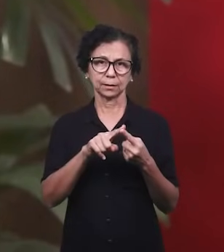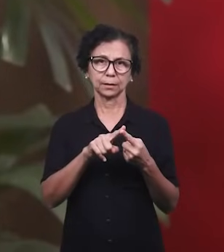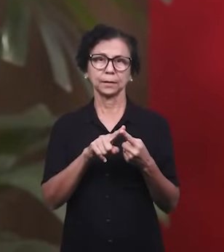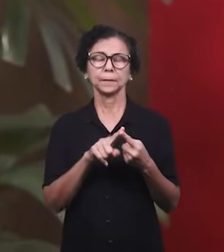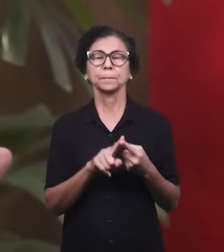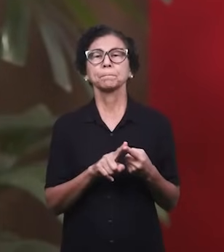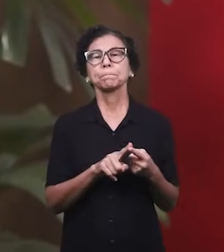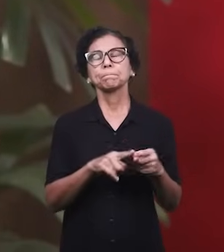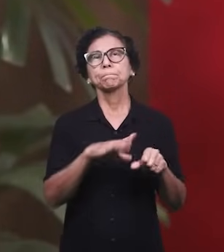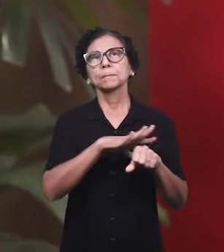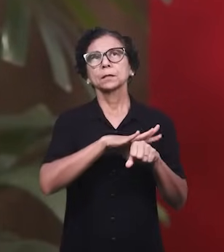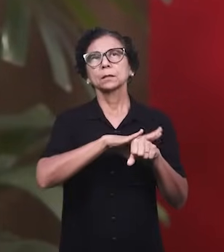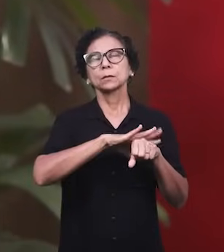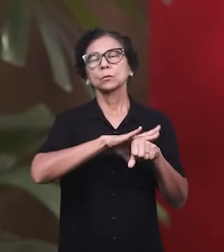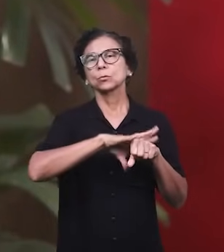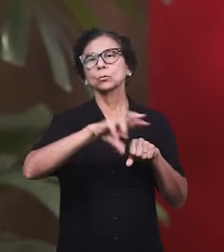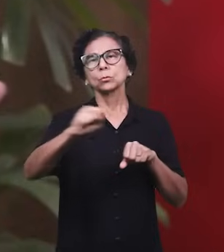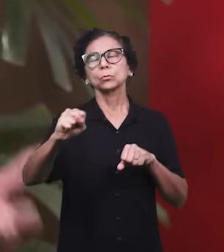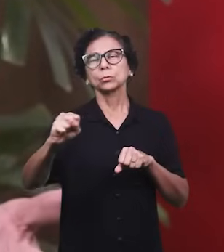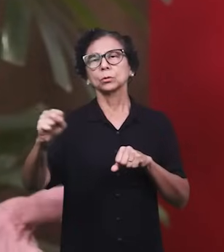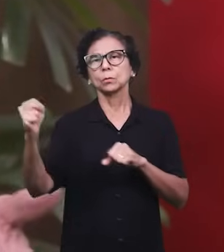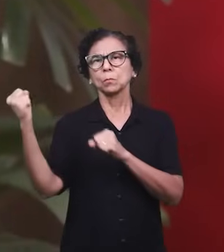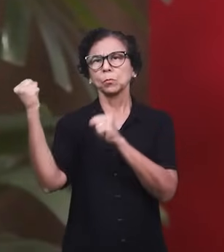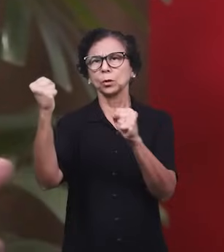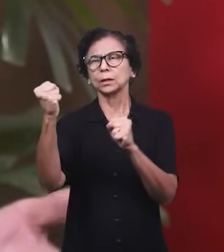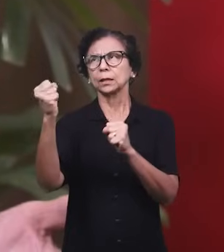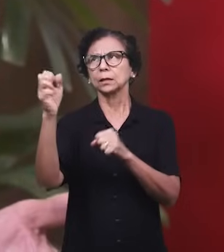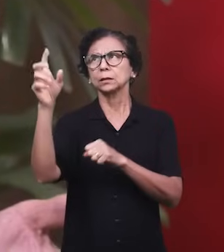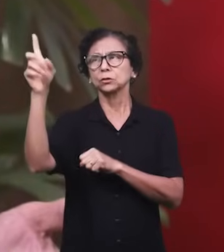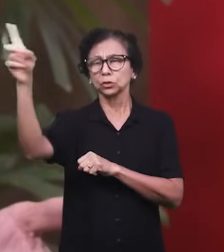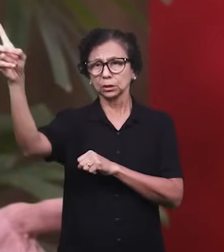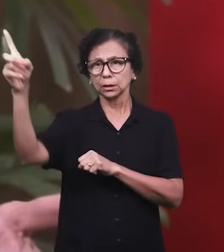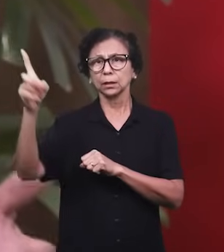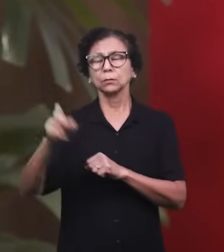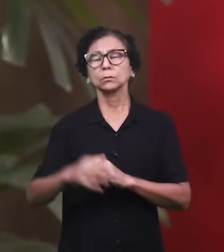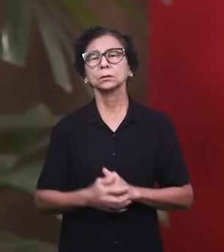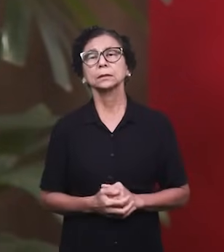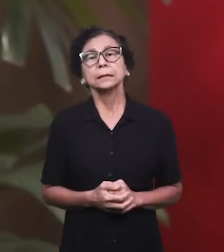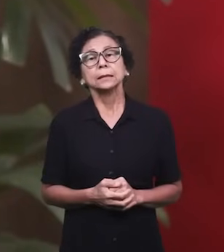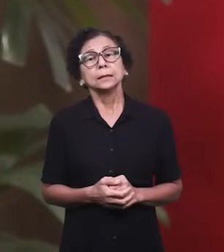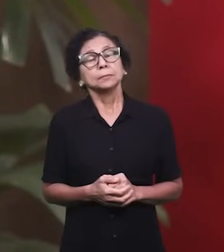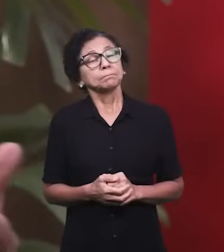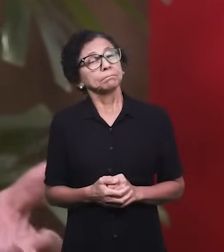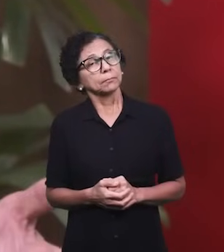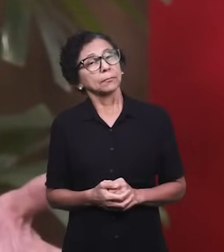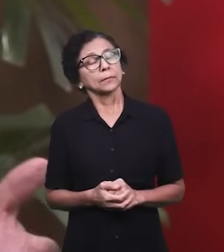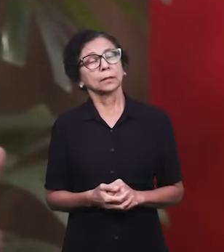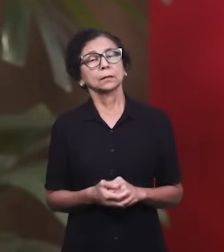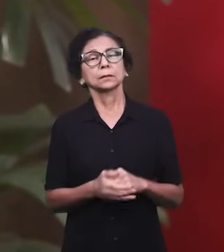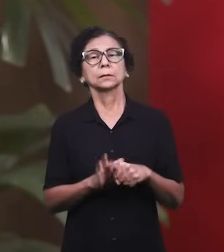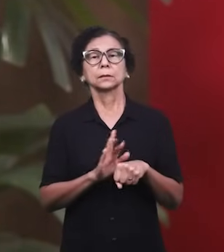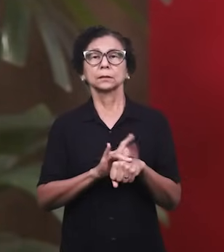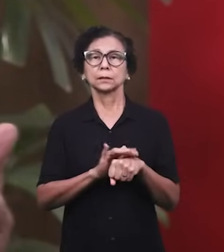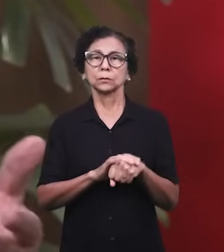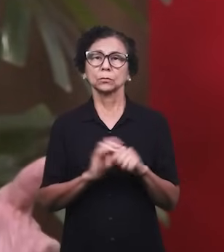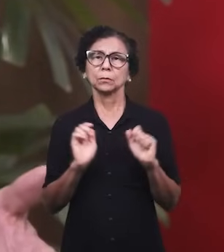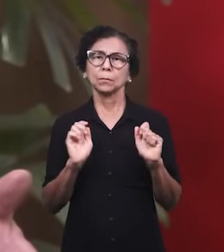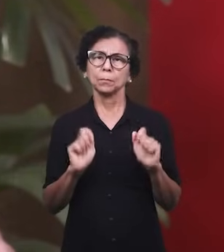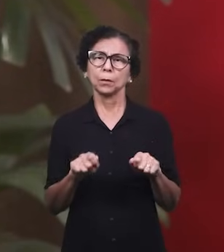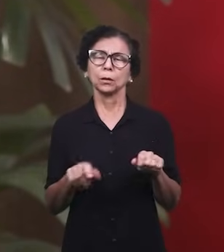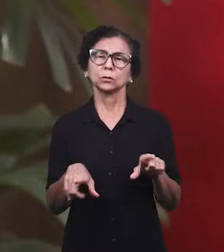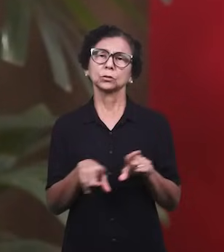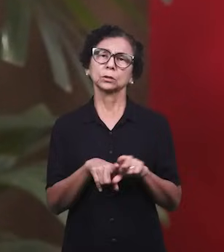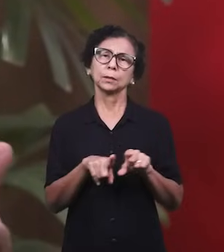curar são curas que Deus pode operar, e Deus opera, mas nessas curas também o recurso da